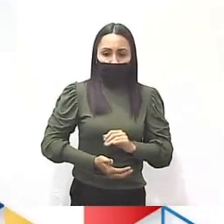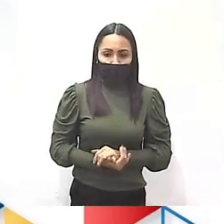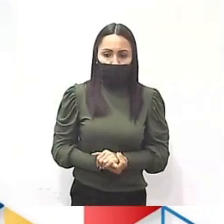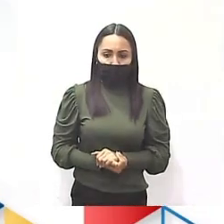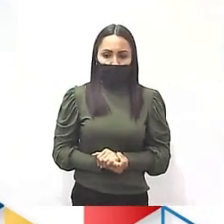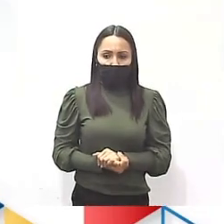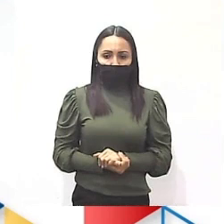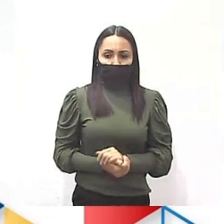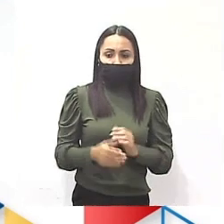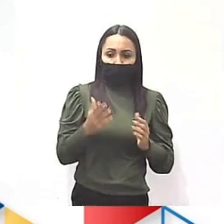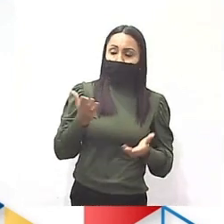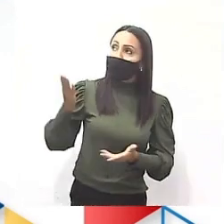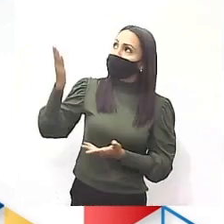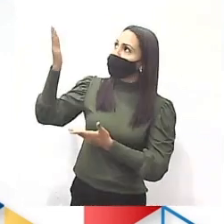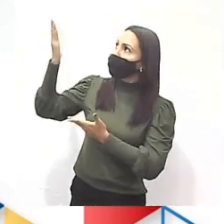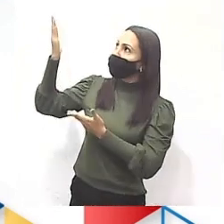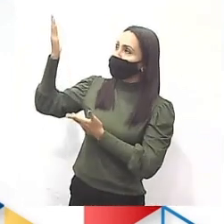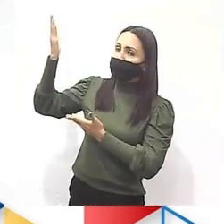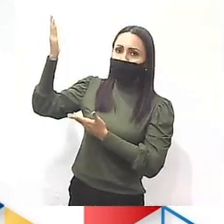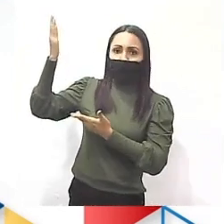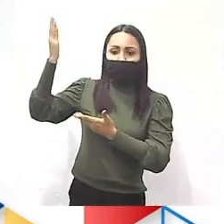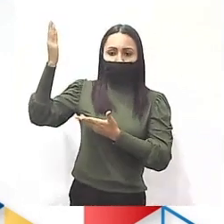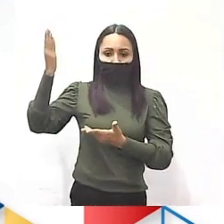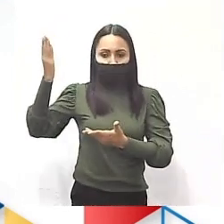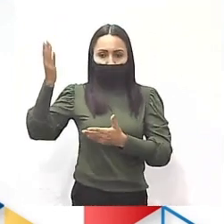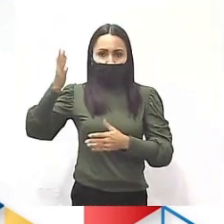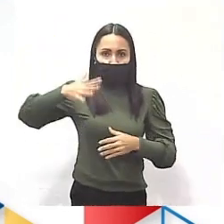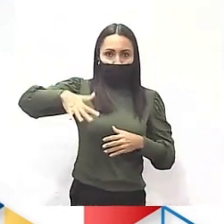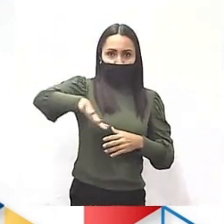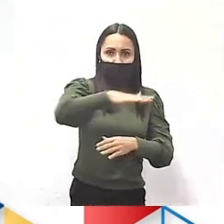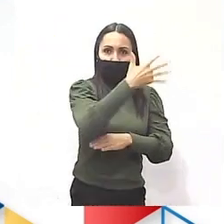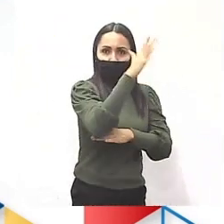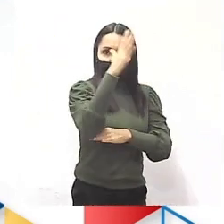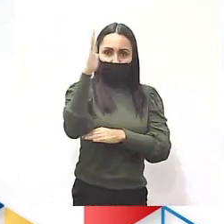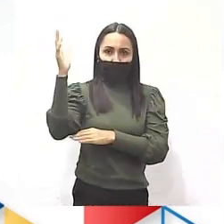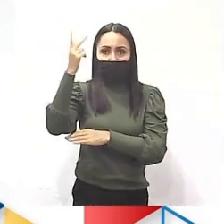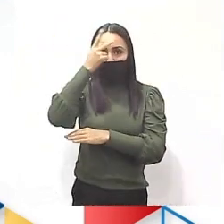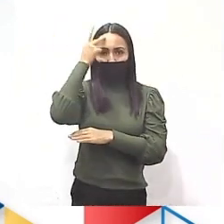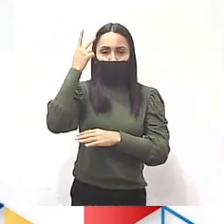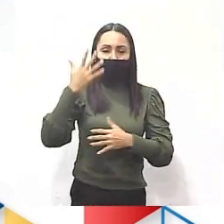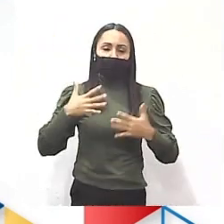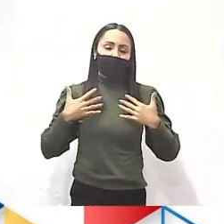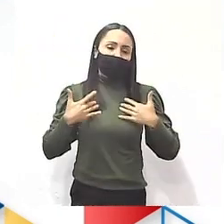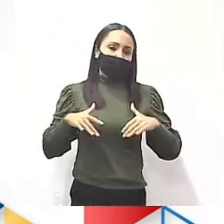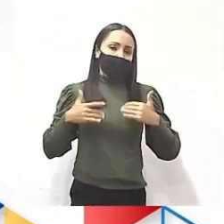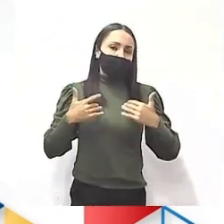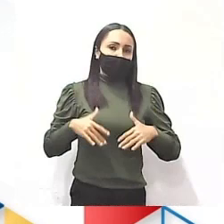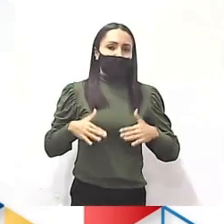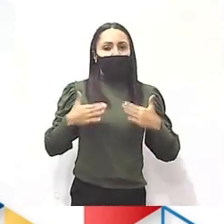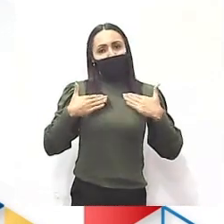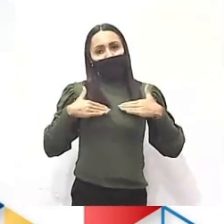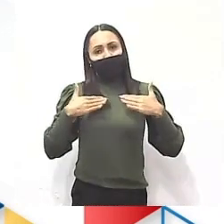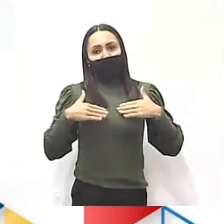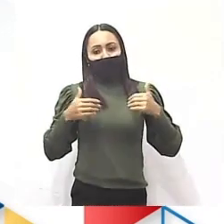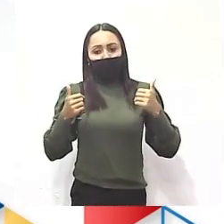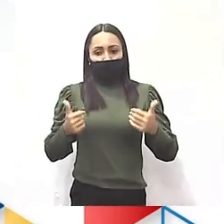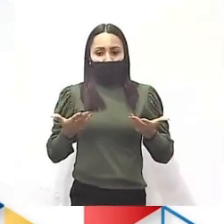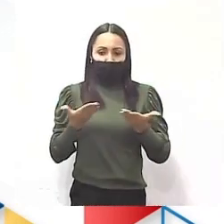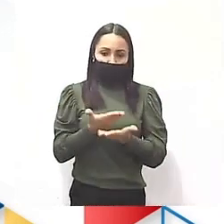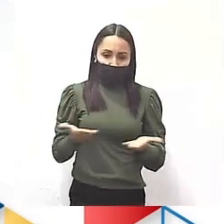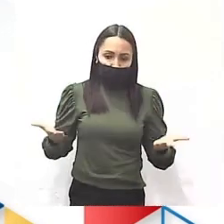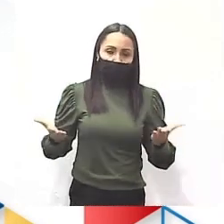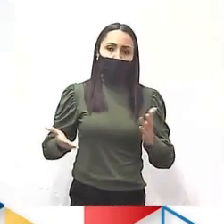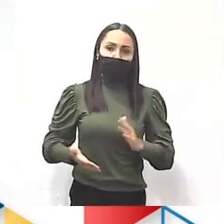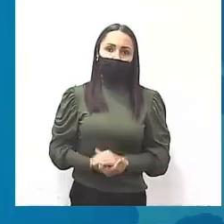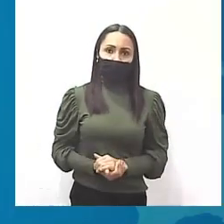aí na imagem, esse investimento ali da área verde, onde as pessoas elas se sentem bem melhor, assim, agradáveis, né?